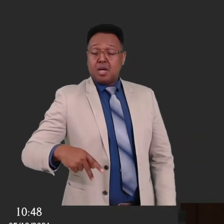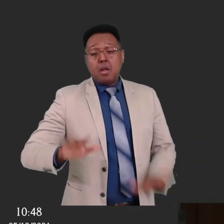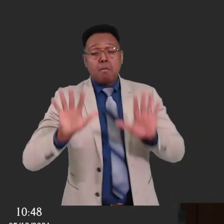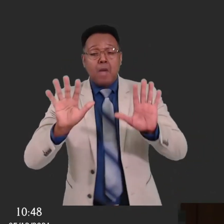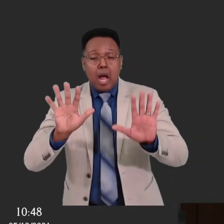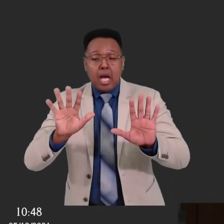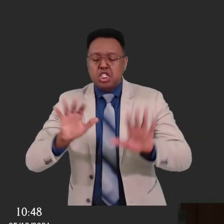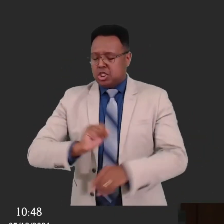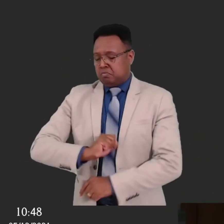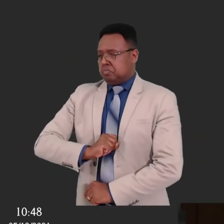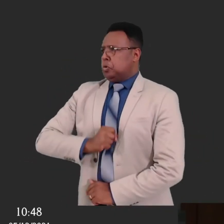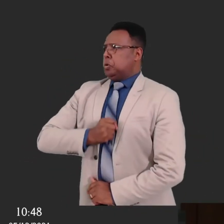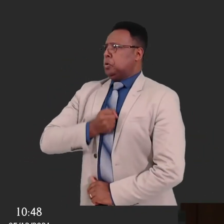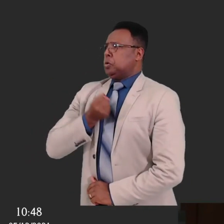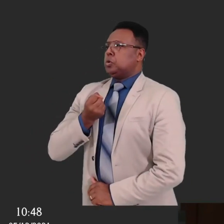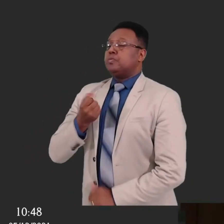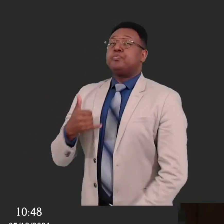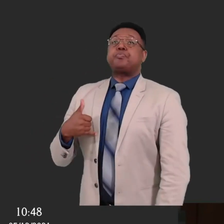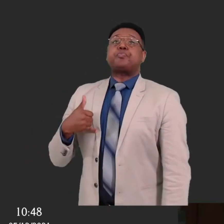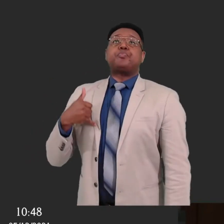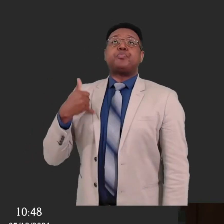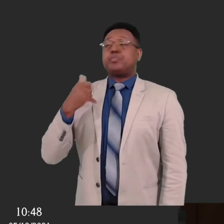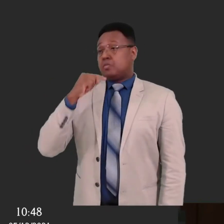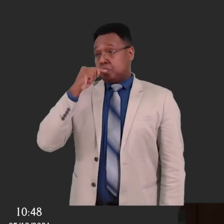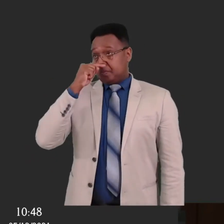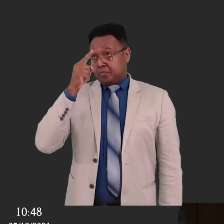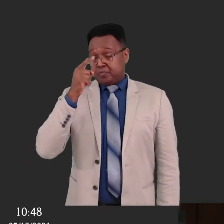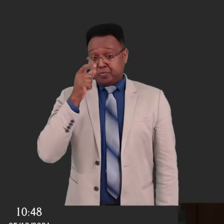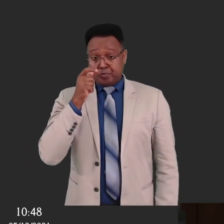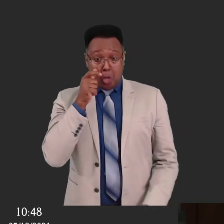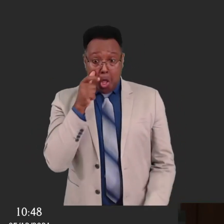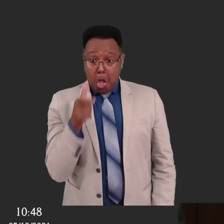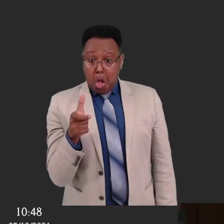a inveja, a impureza, a malícia, a cobiça.